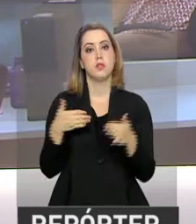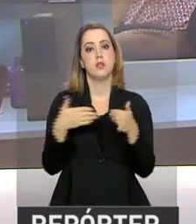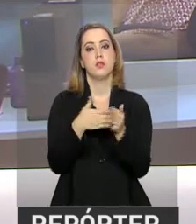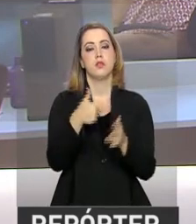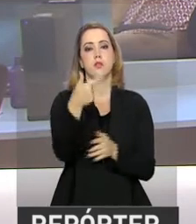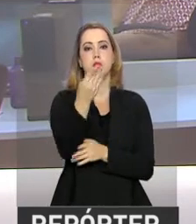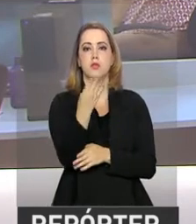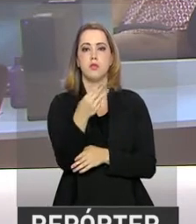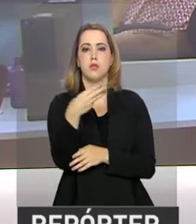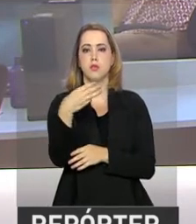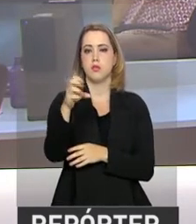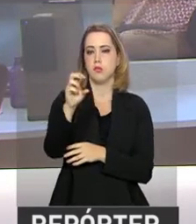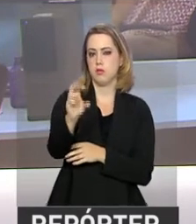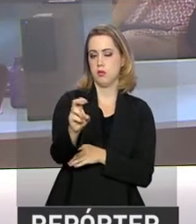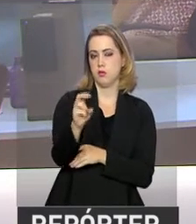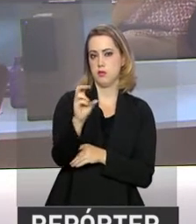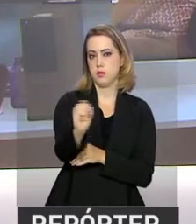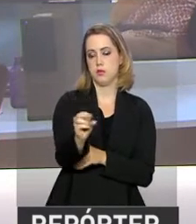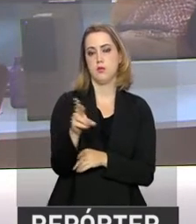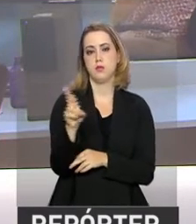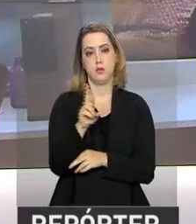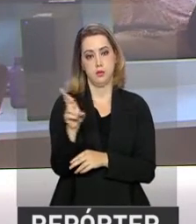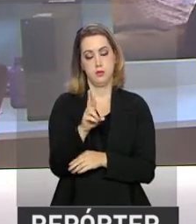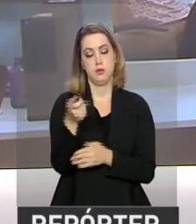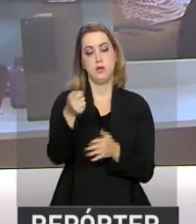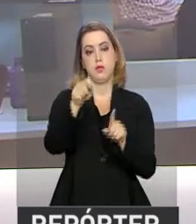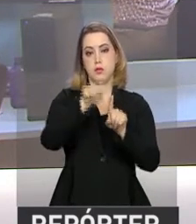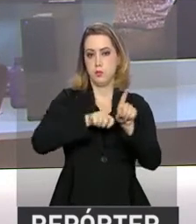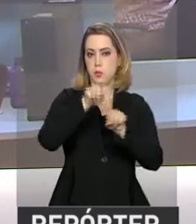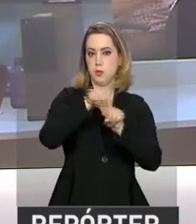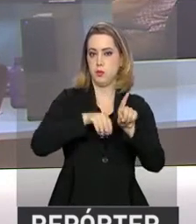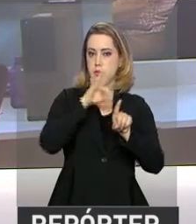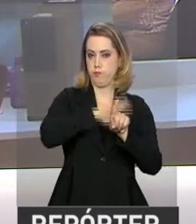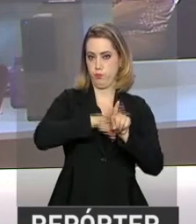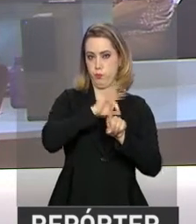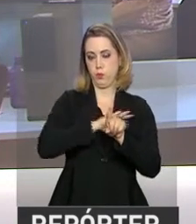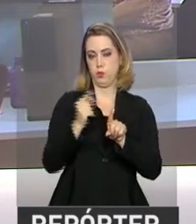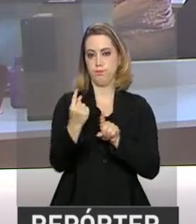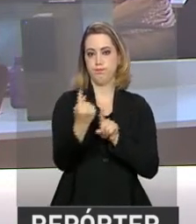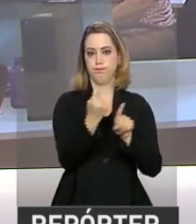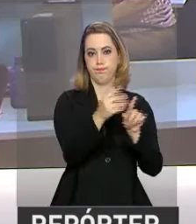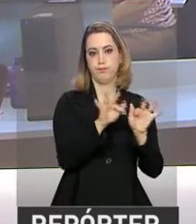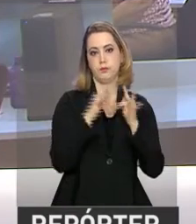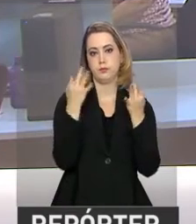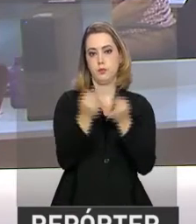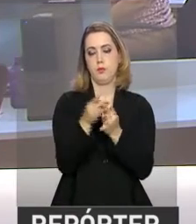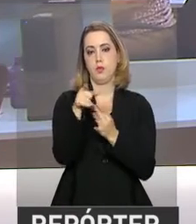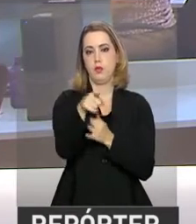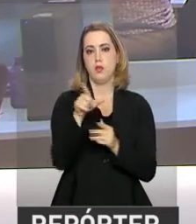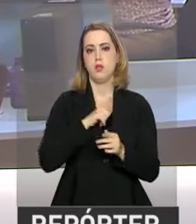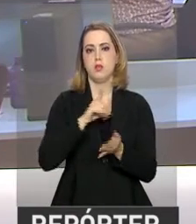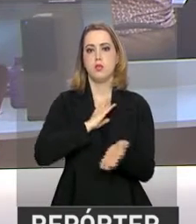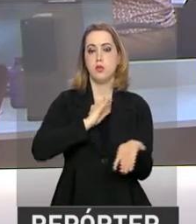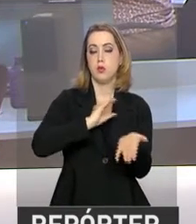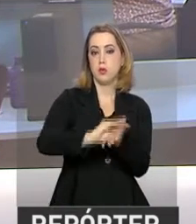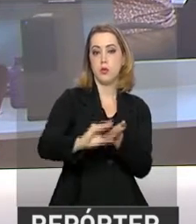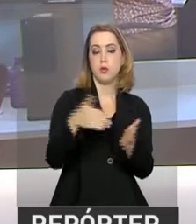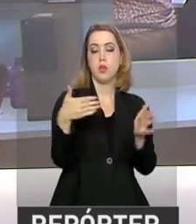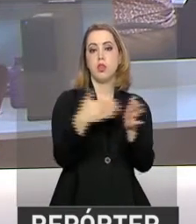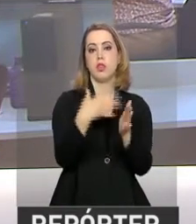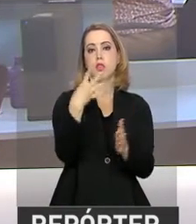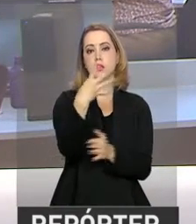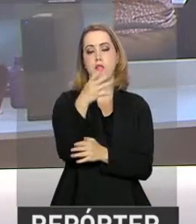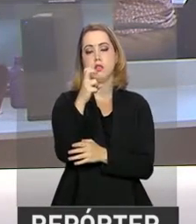dois mil trezentos e cinquenta reais por mês segundo o ministério das cidades essa modalidade conta com subsídios de até